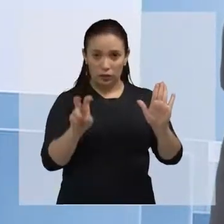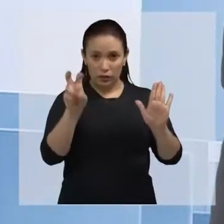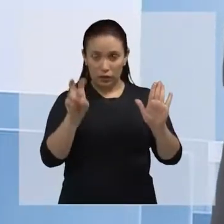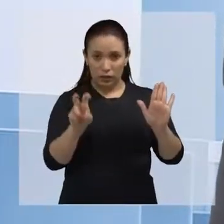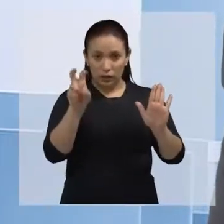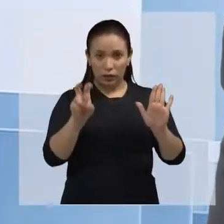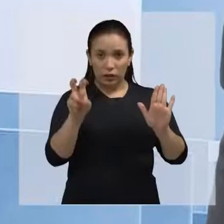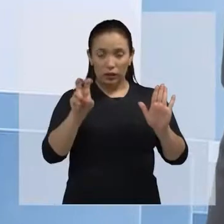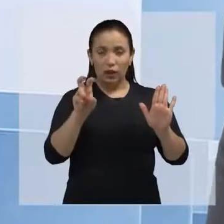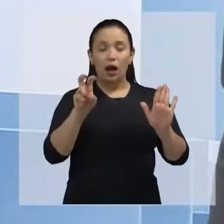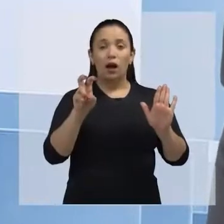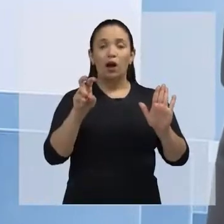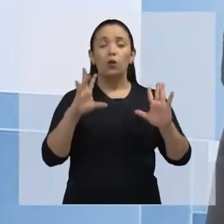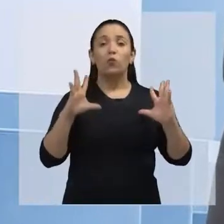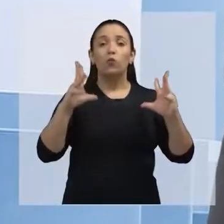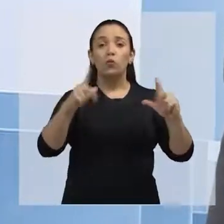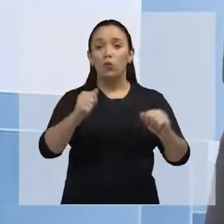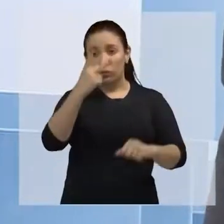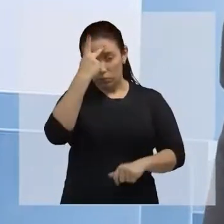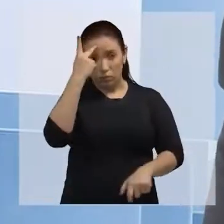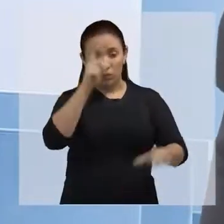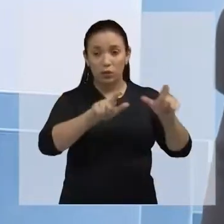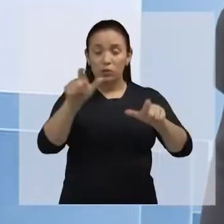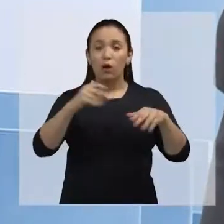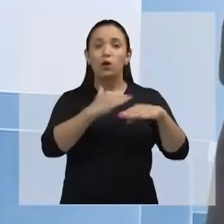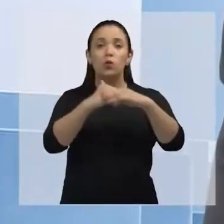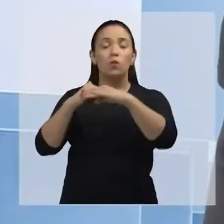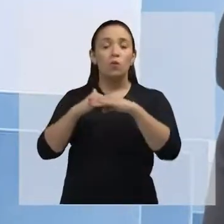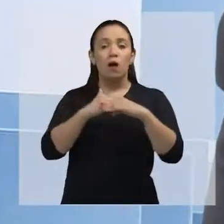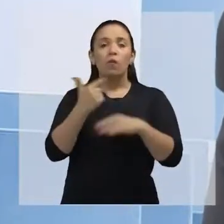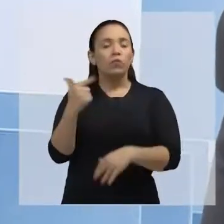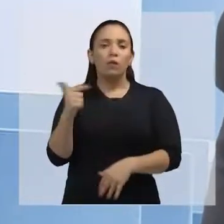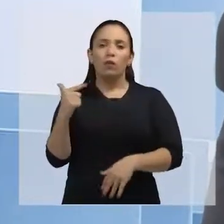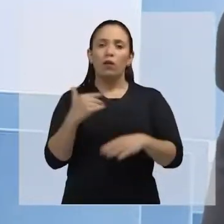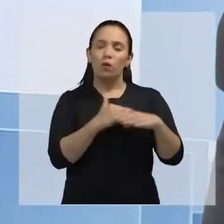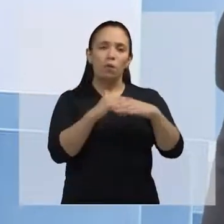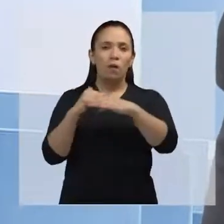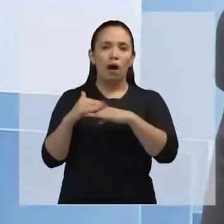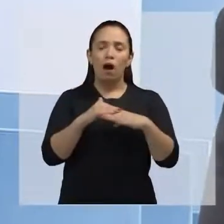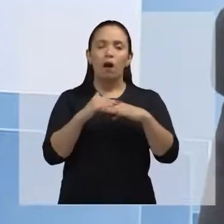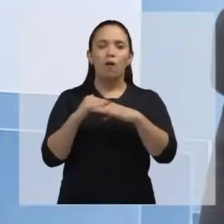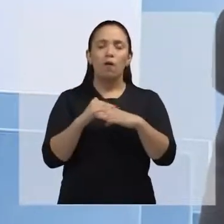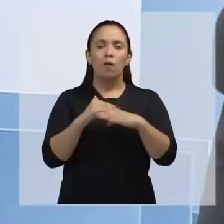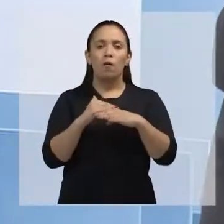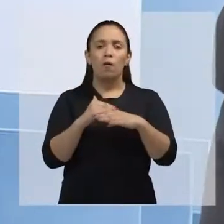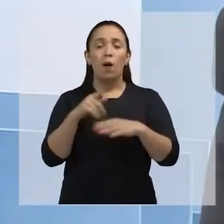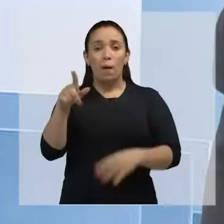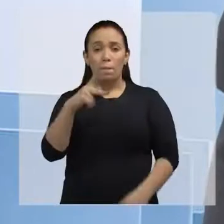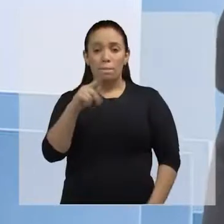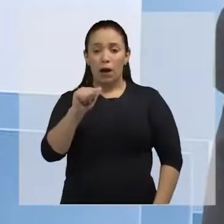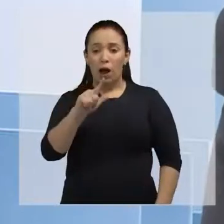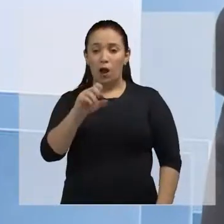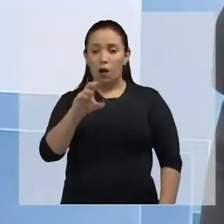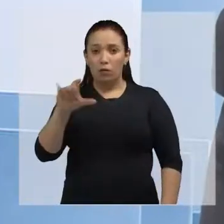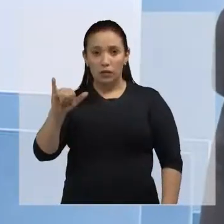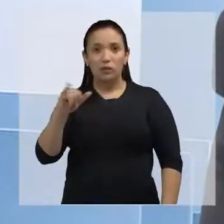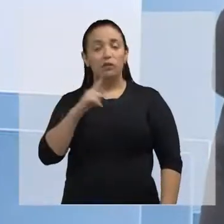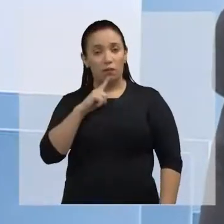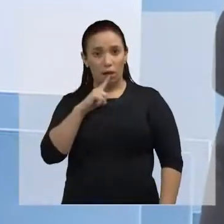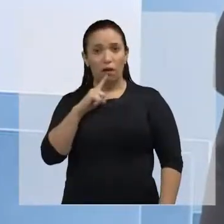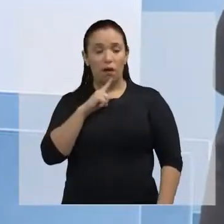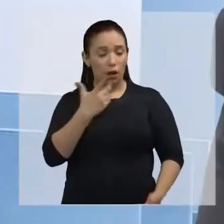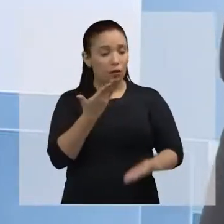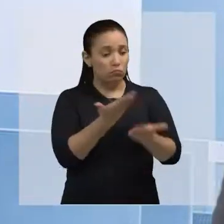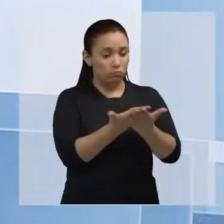falam de inconstitucionalidade ou não, ele diz que todo cidadão é igual perante a lei. Cadê a igualdade? Cadê a igualdade? O Palocci tem um processo lá para ser